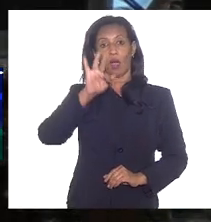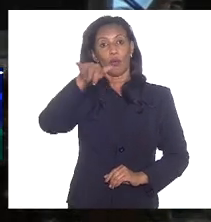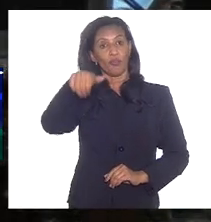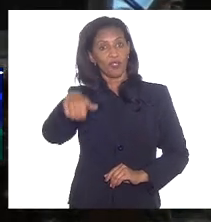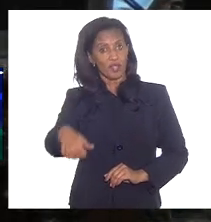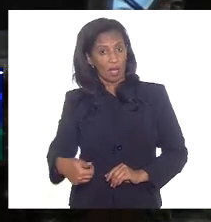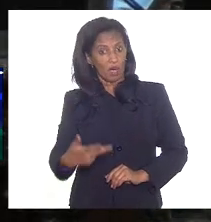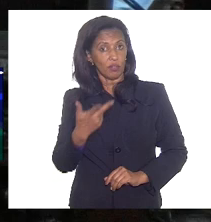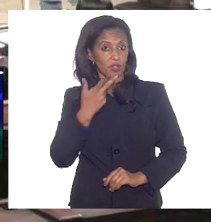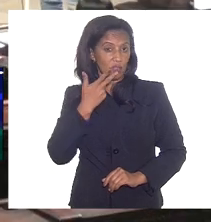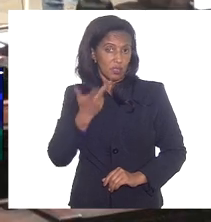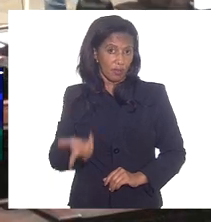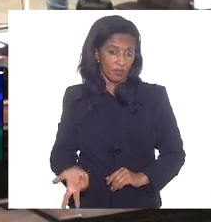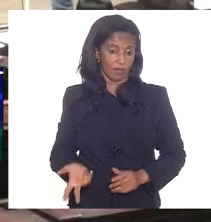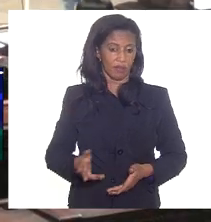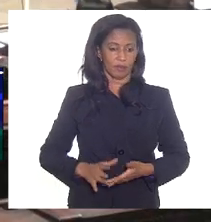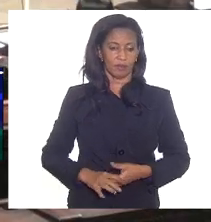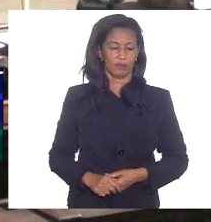considere.